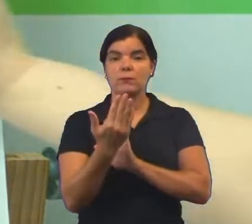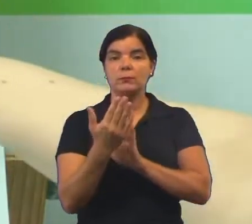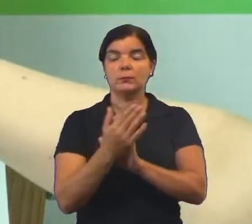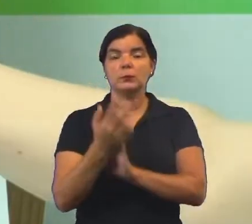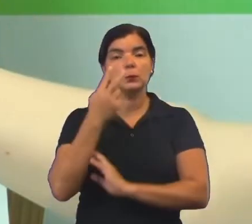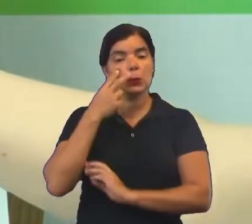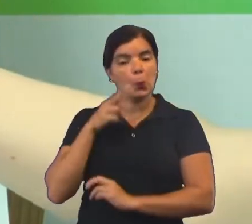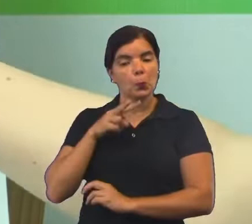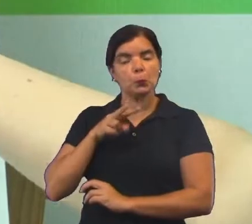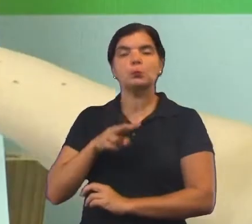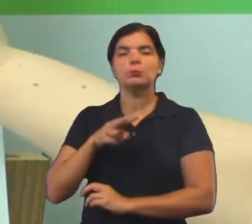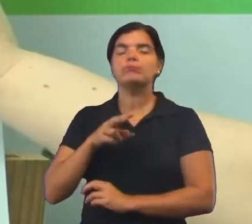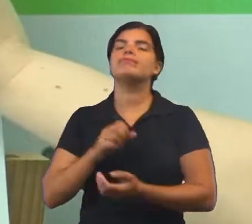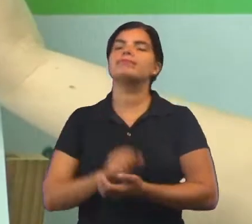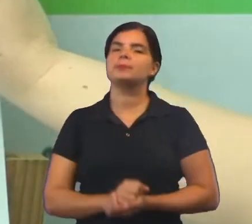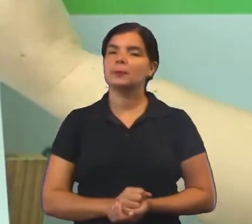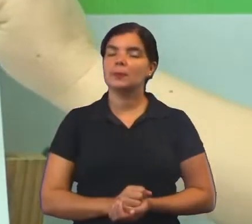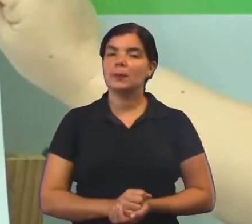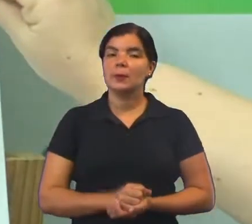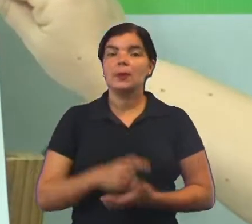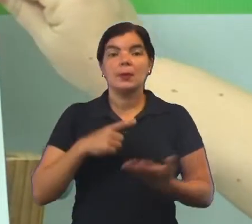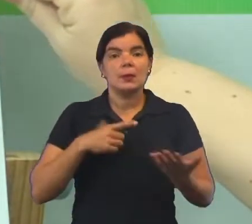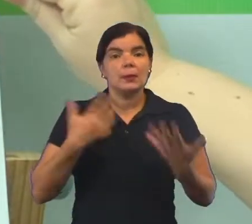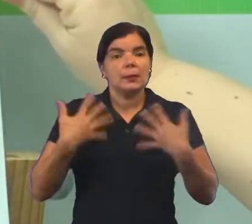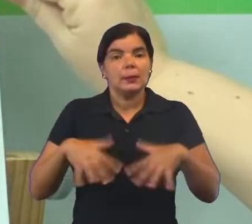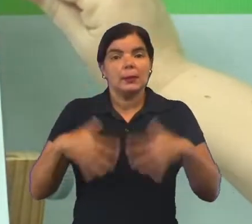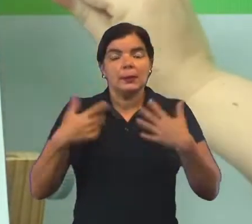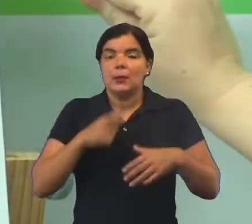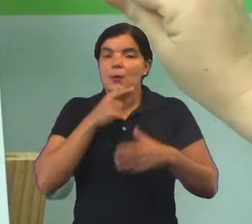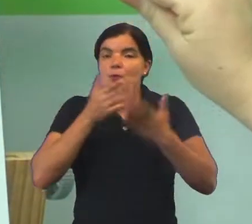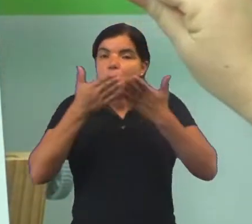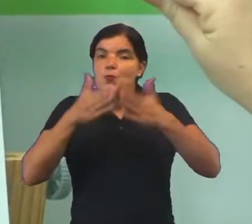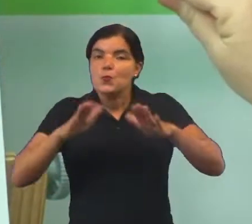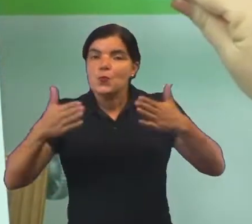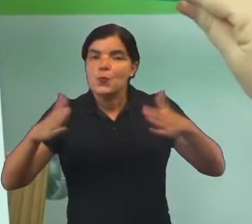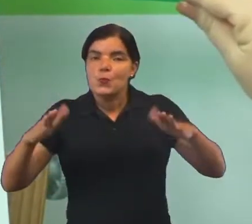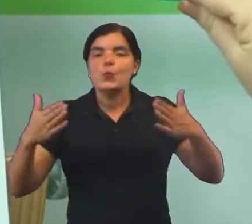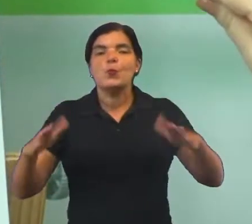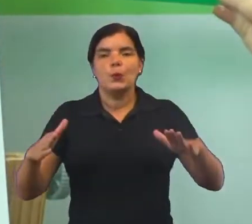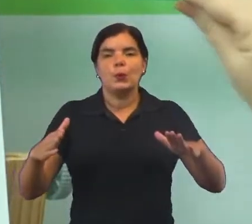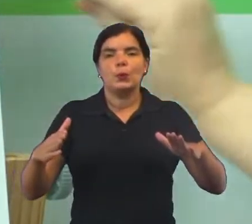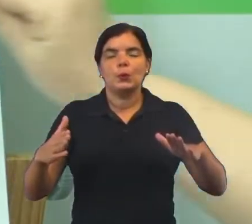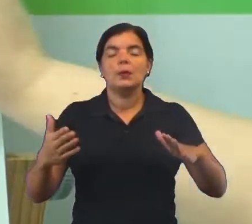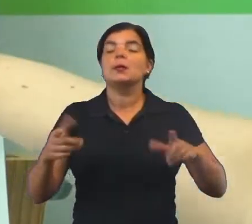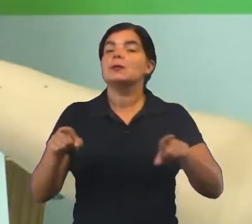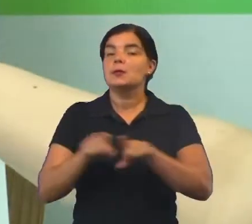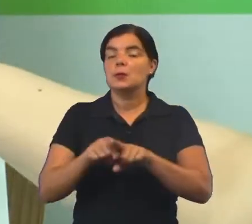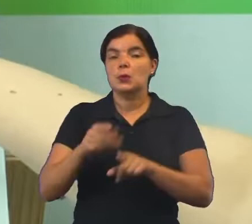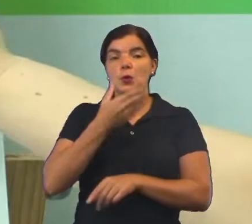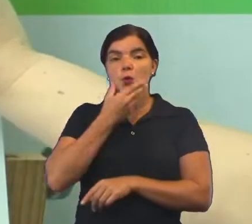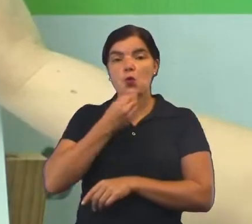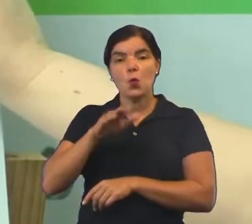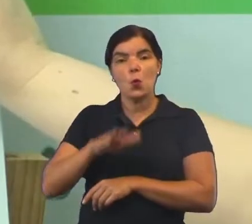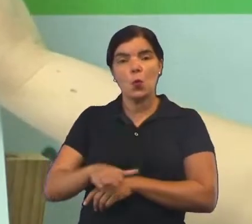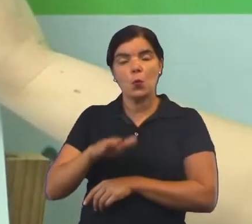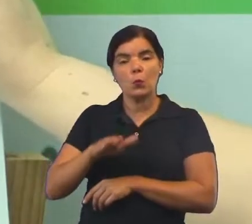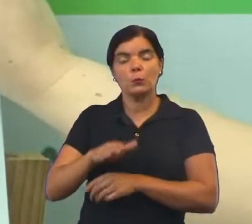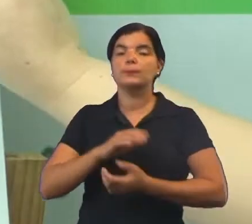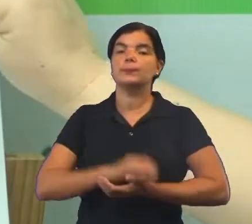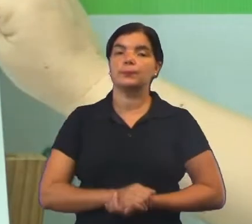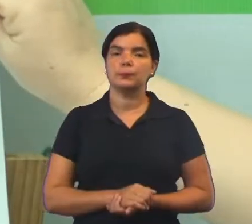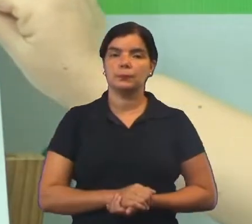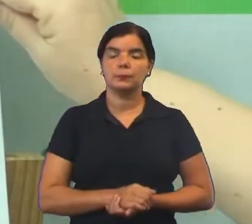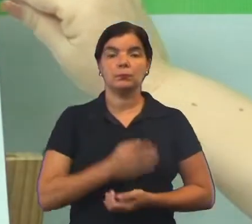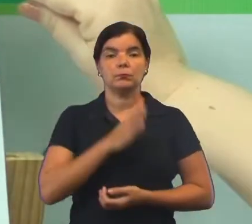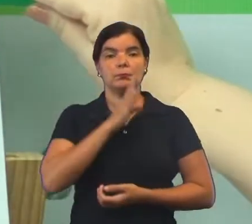olhos. E foi tanta imensidão do mar e tanto fulgor que o menino